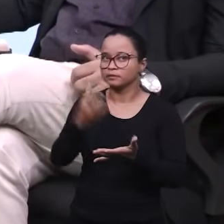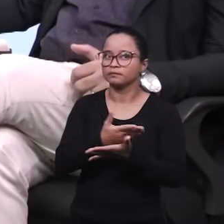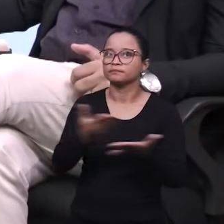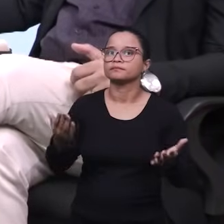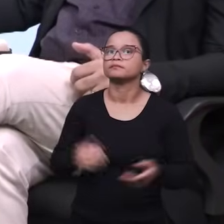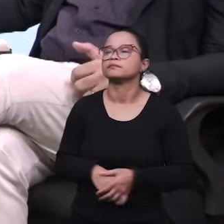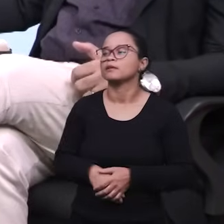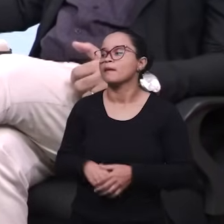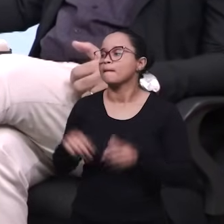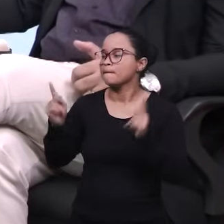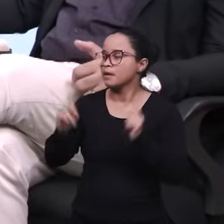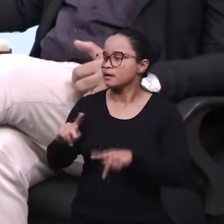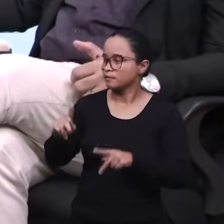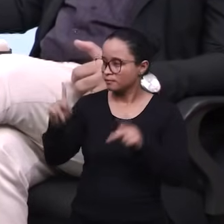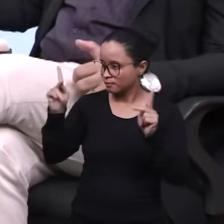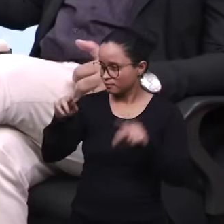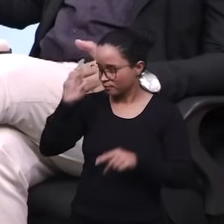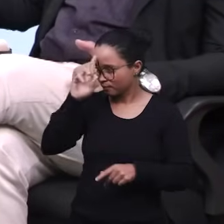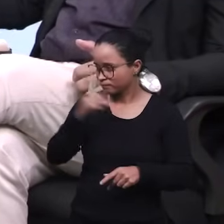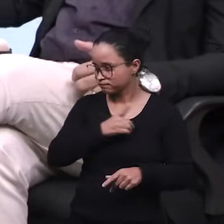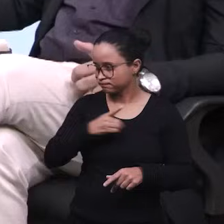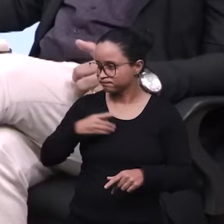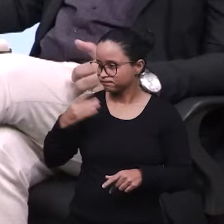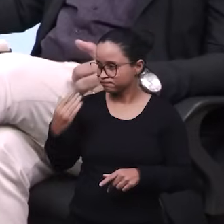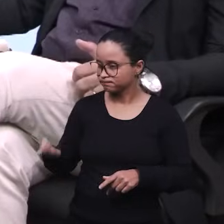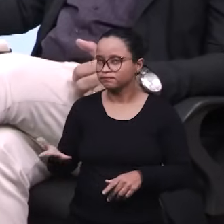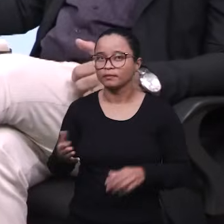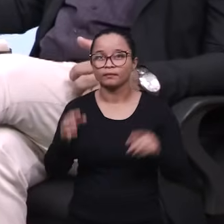irmãos. Pai do Senhor, Vinícius. Bem, Pai do Senhor,